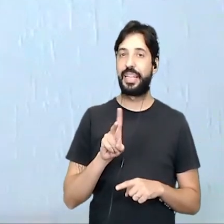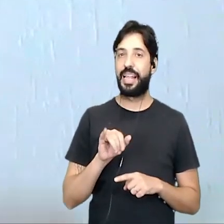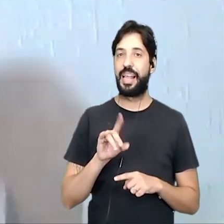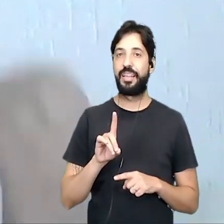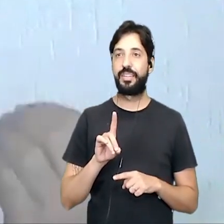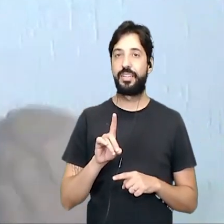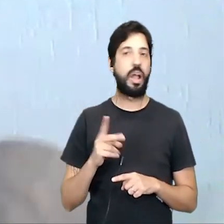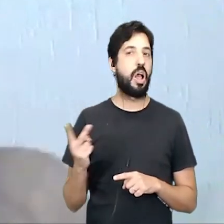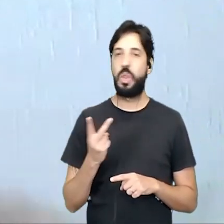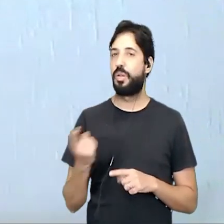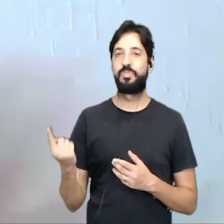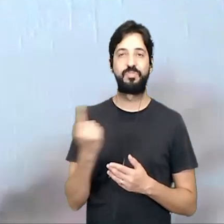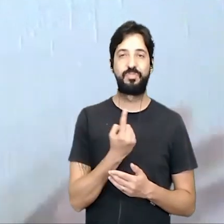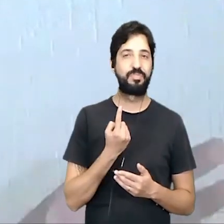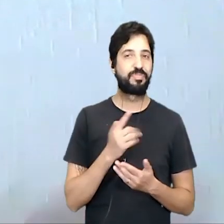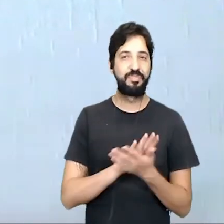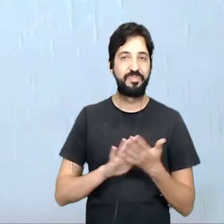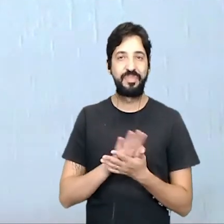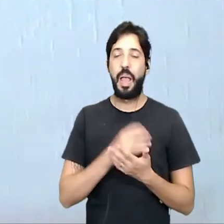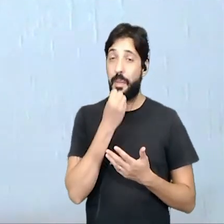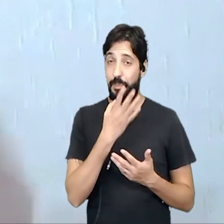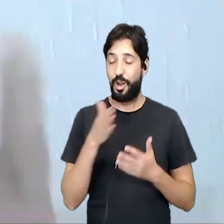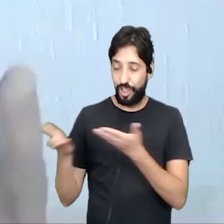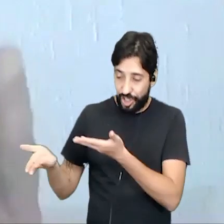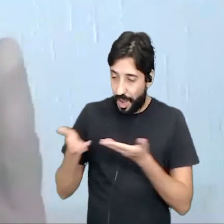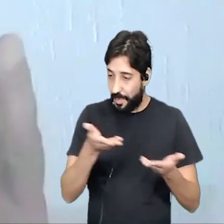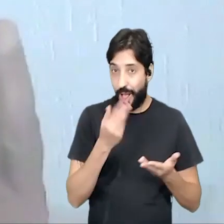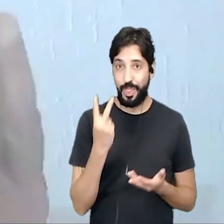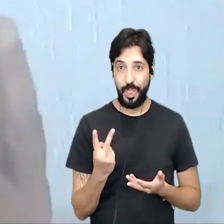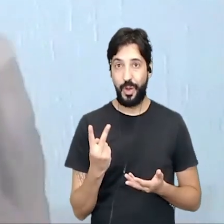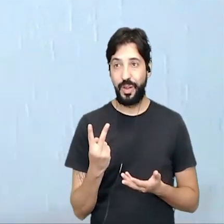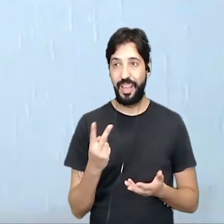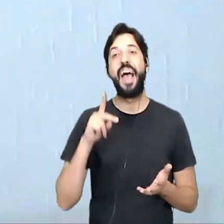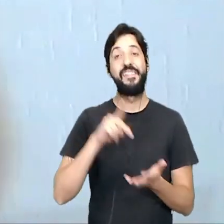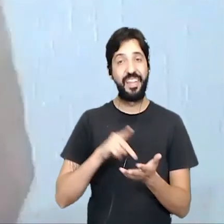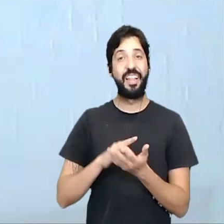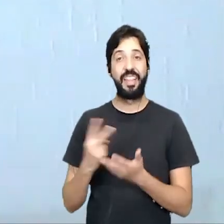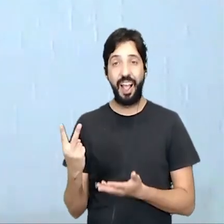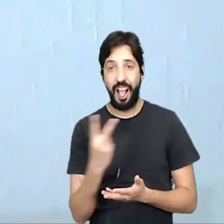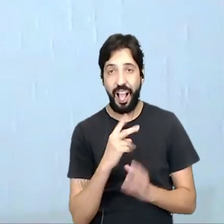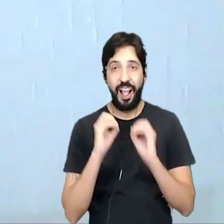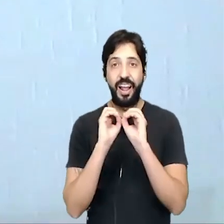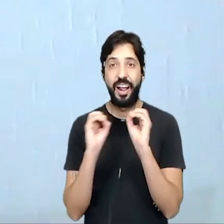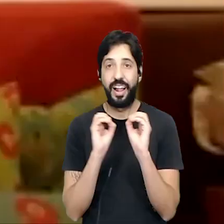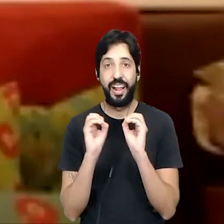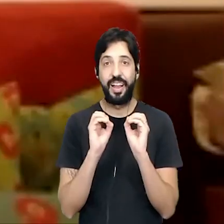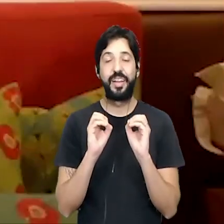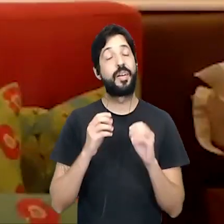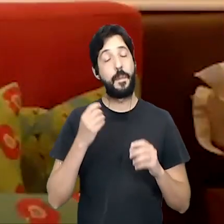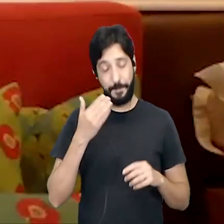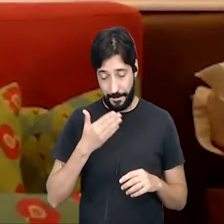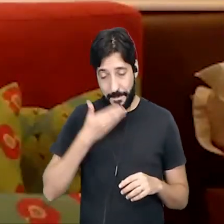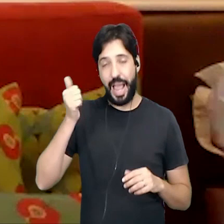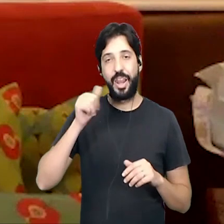Davi para fazer o Silêncio do Mundo. Nenhum dos dois veio. Foi bom a gente convidar dois, né? Porque quando você convida dois, você não tem nenhum. A gente